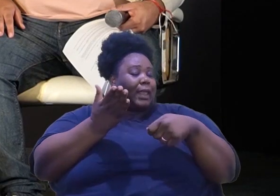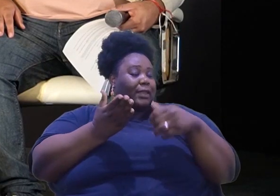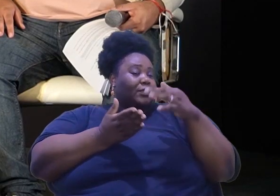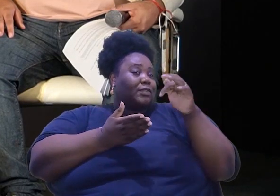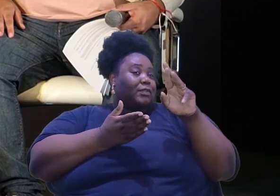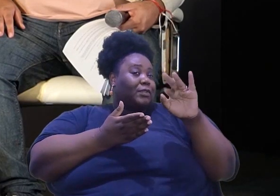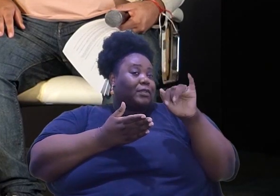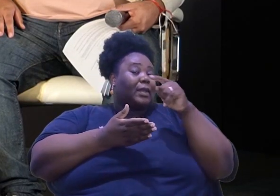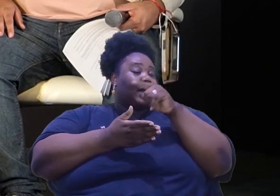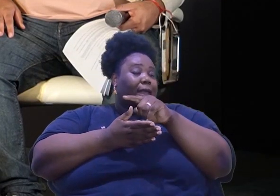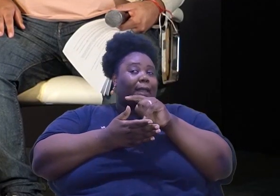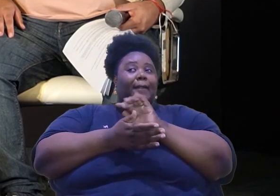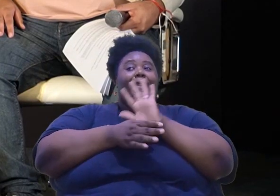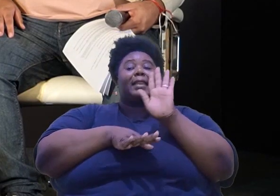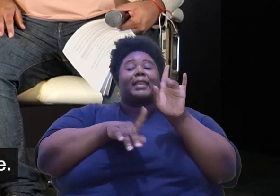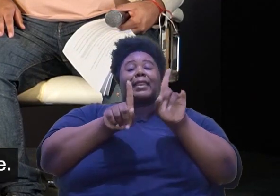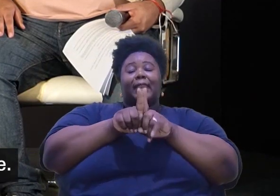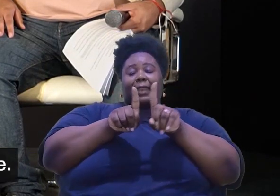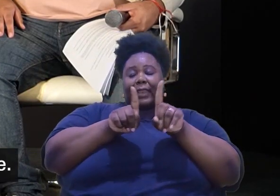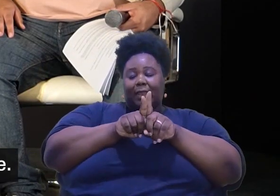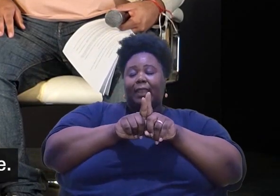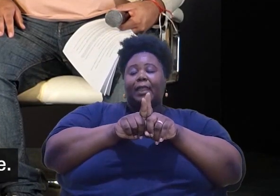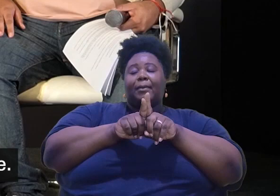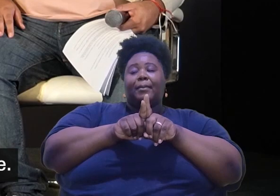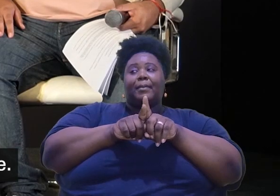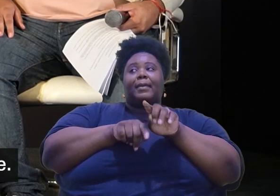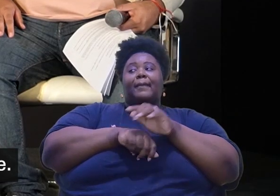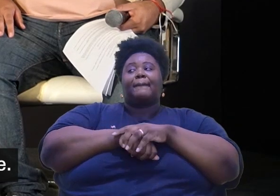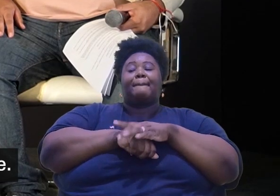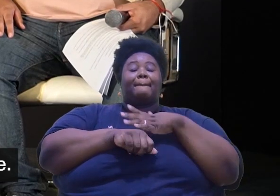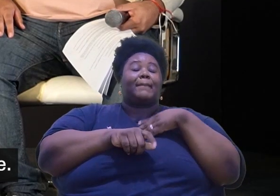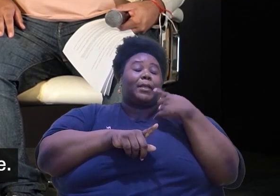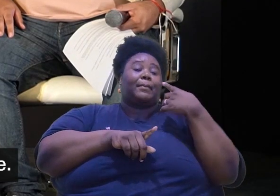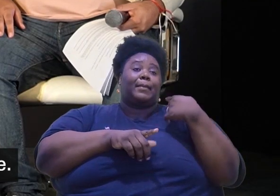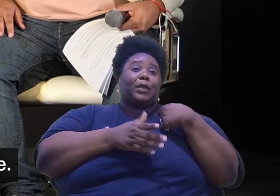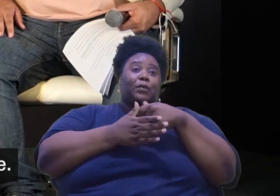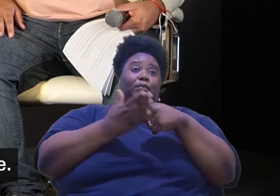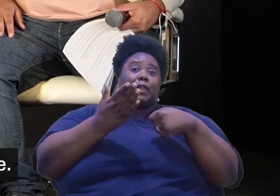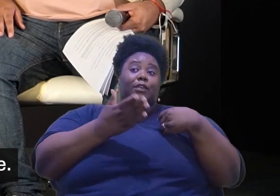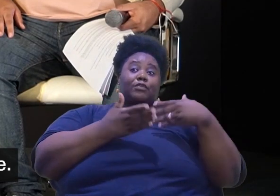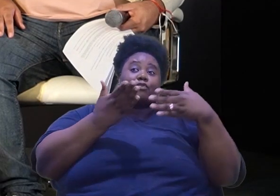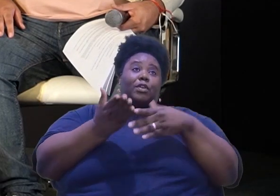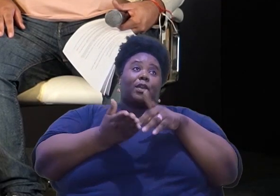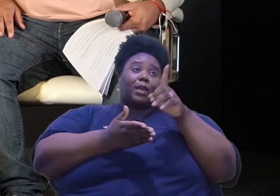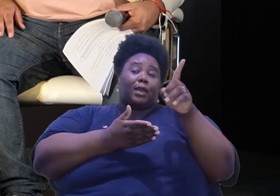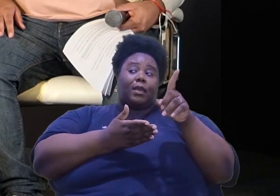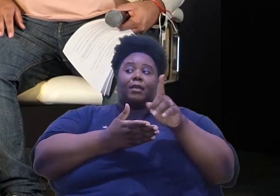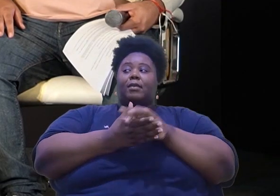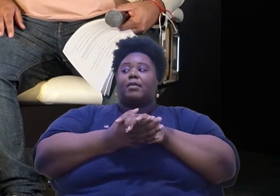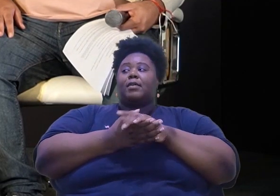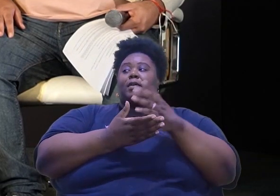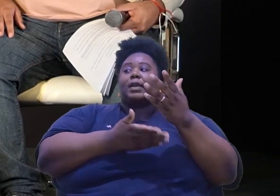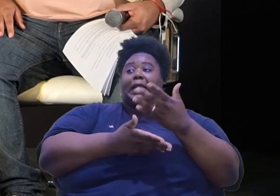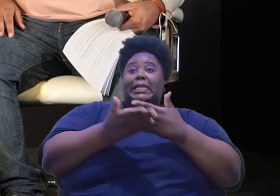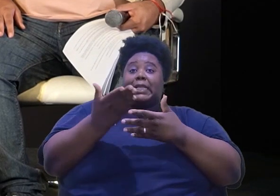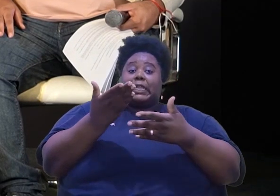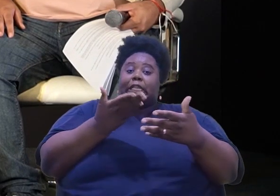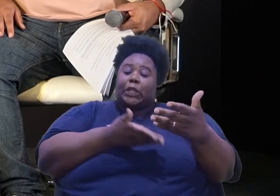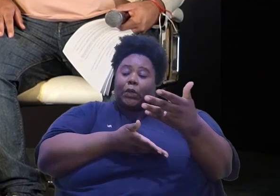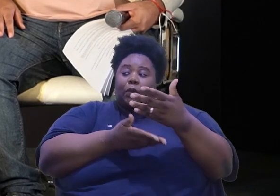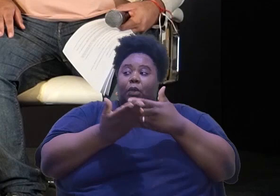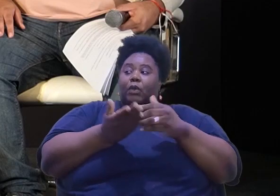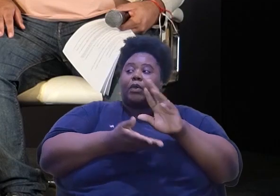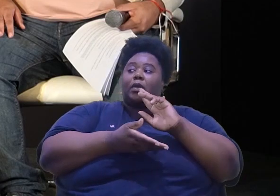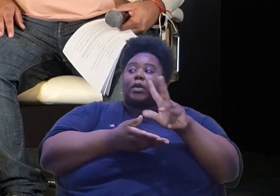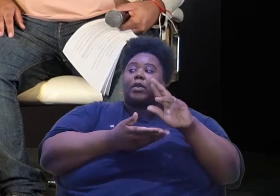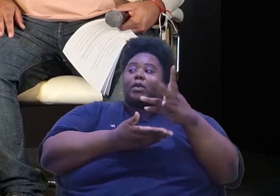ele, de certa forma, também, com certeza, meus textos devem chegar a ele. Essa troca não